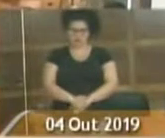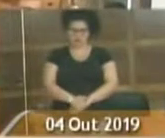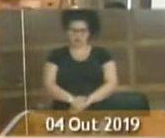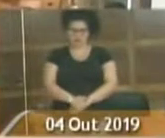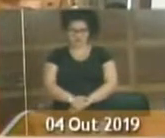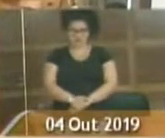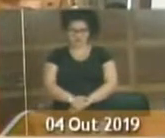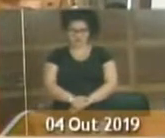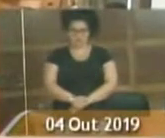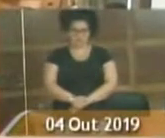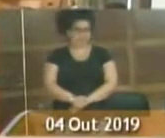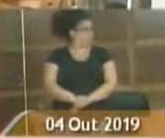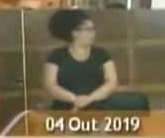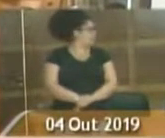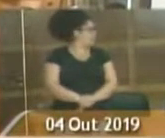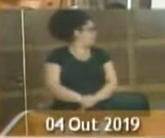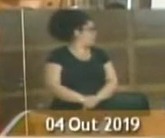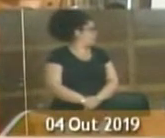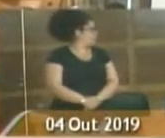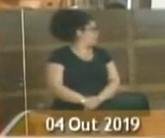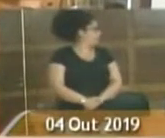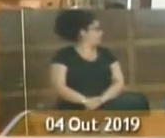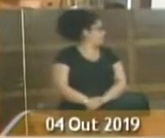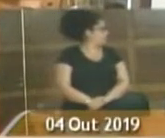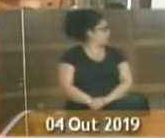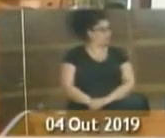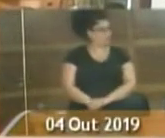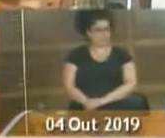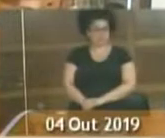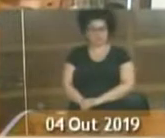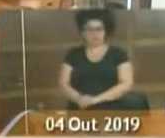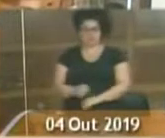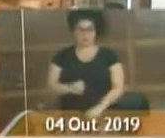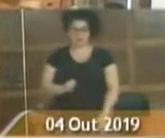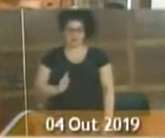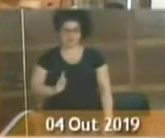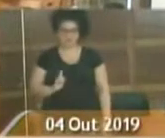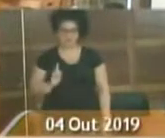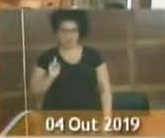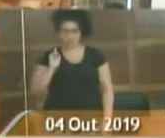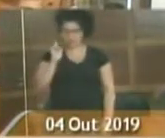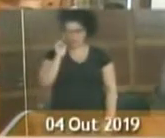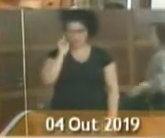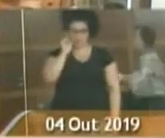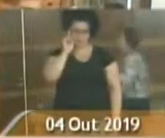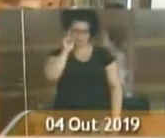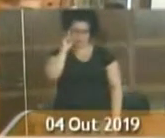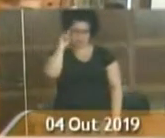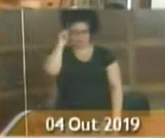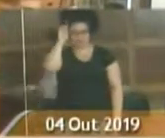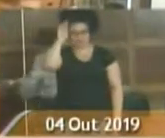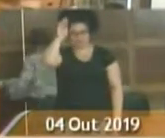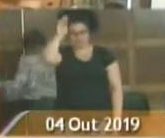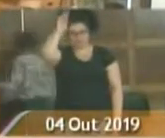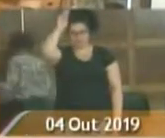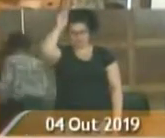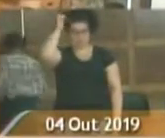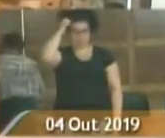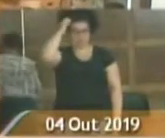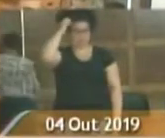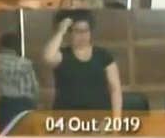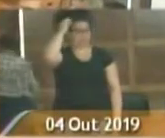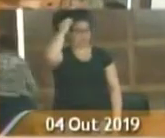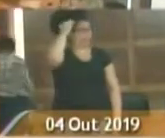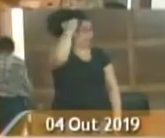Não? Não quer? Então tá bom, pode passar. Ó, aqui, ó, é o